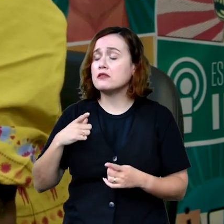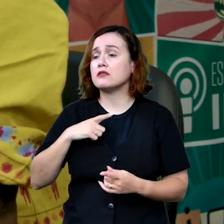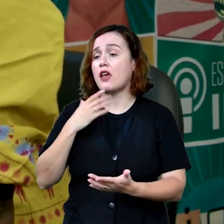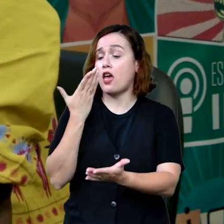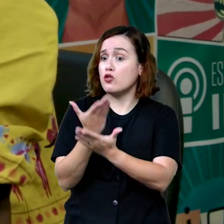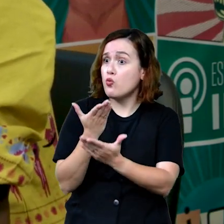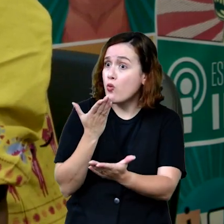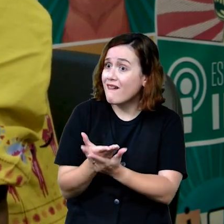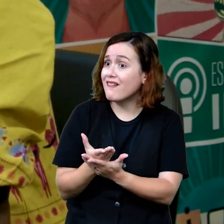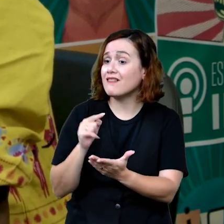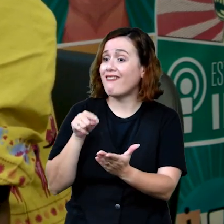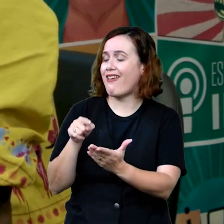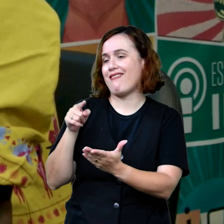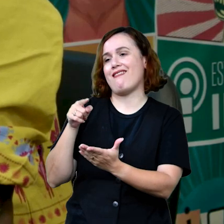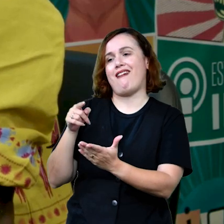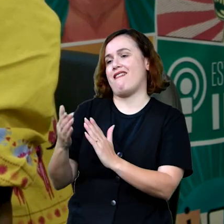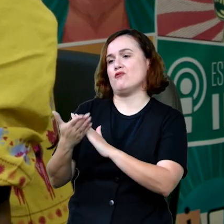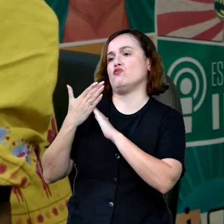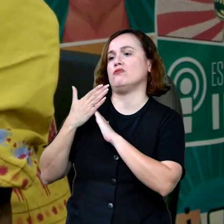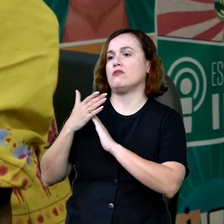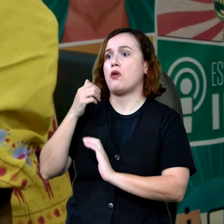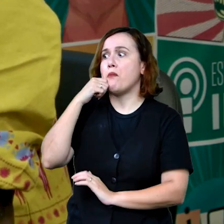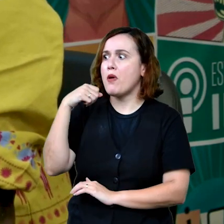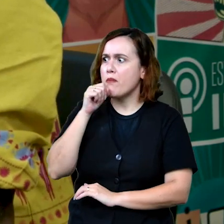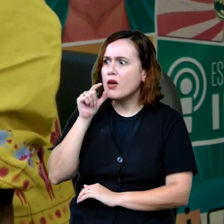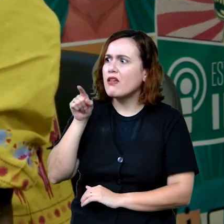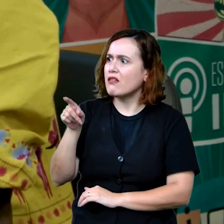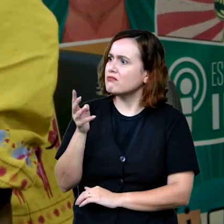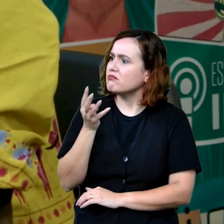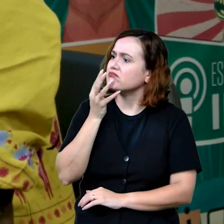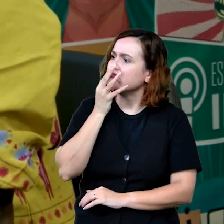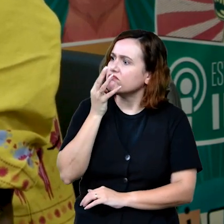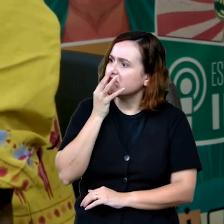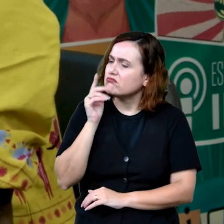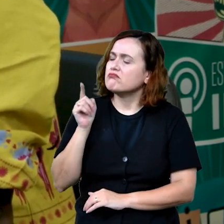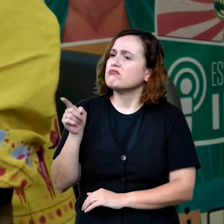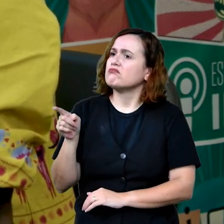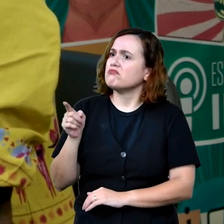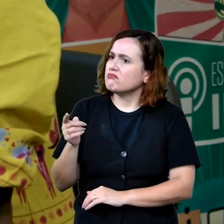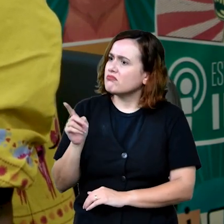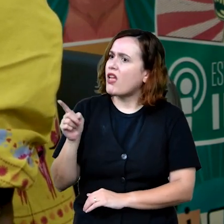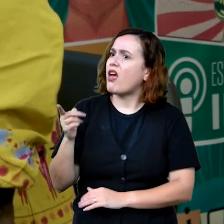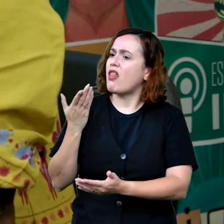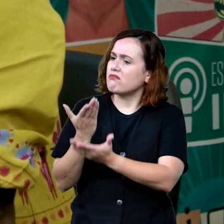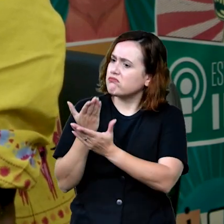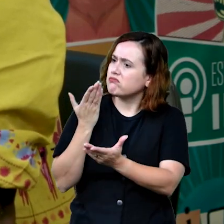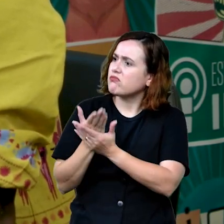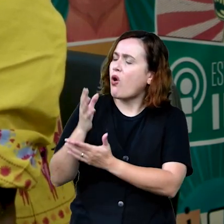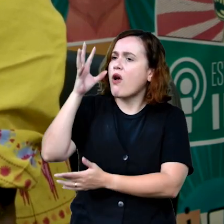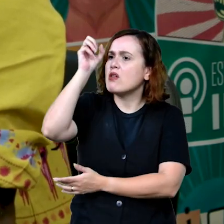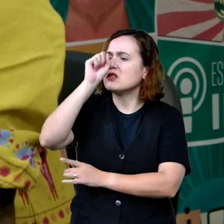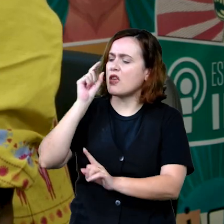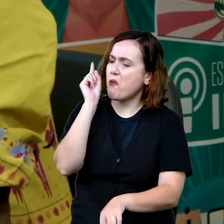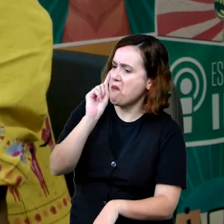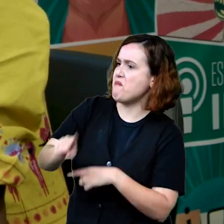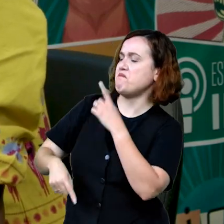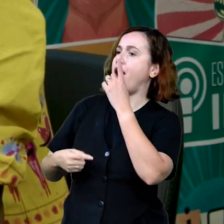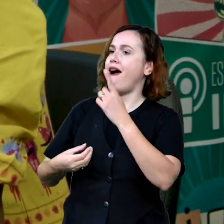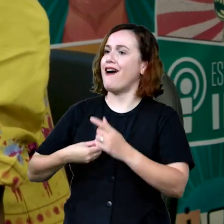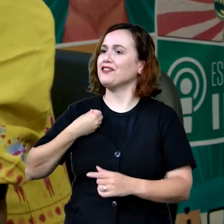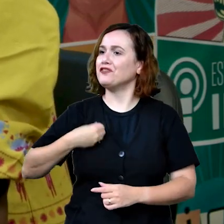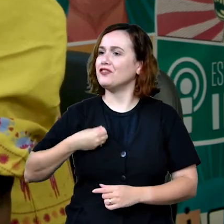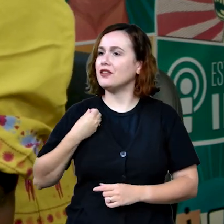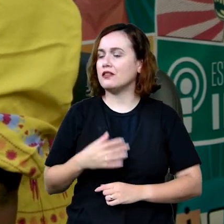vejo, cara, se não fosse a educação, minha mãe não teria conquistado tudo isso que ela conquistou. Então, esse papo de eu não preciso